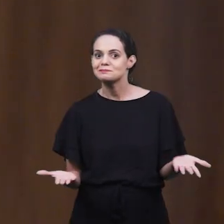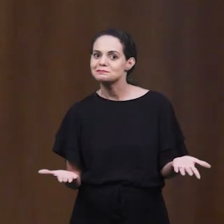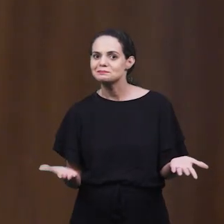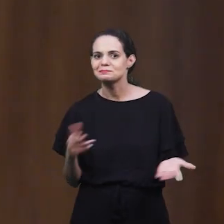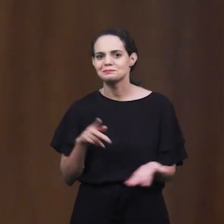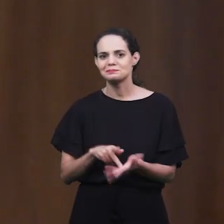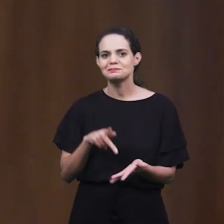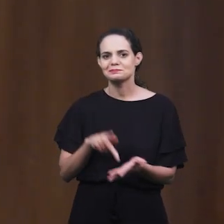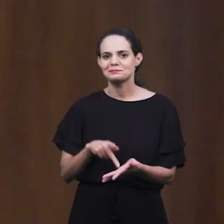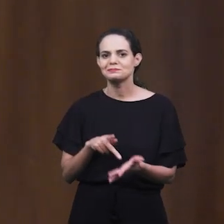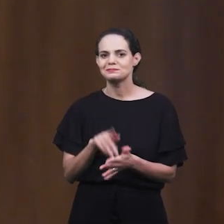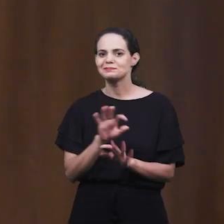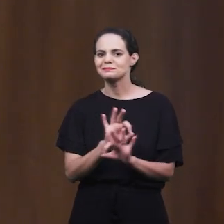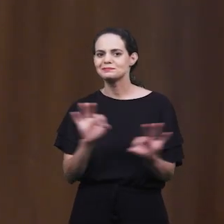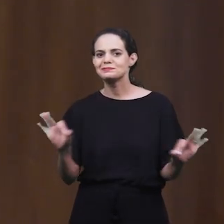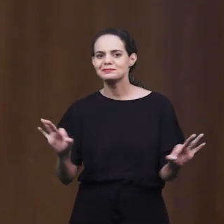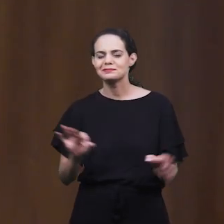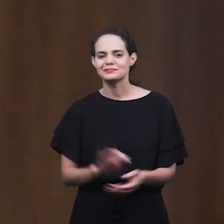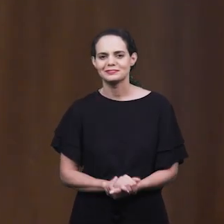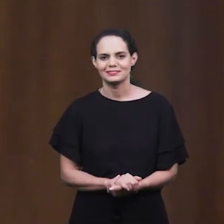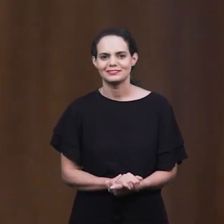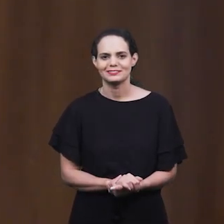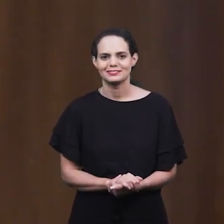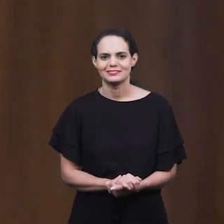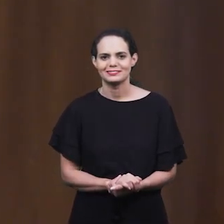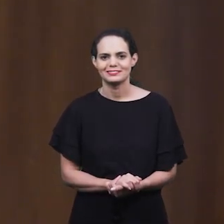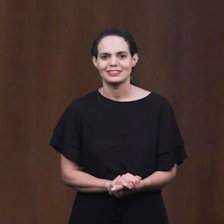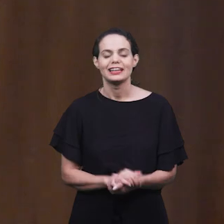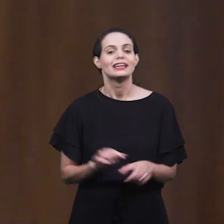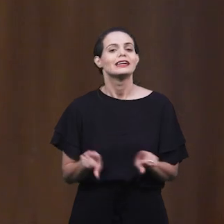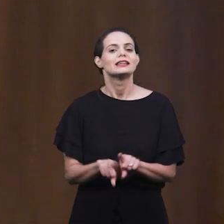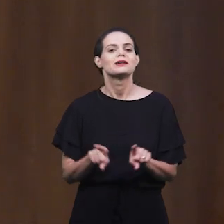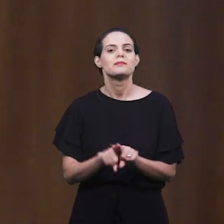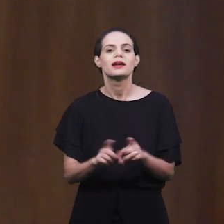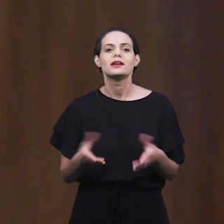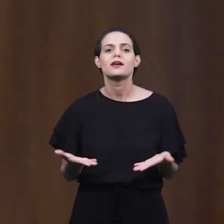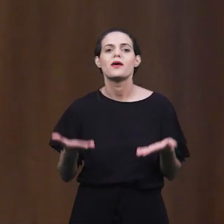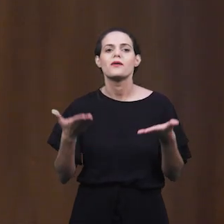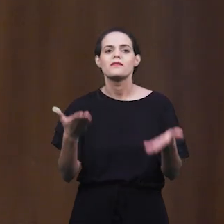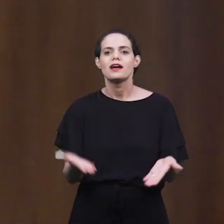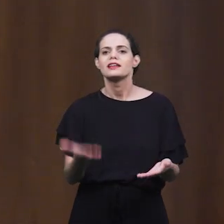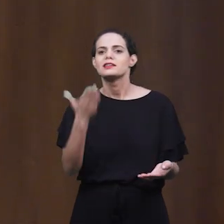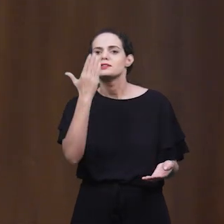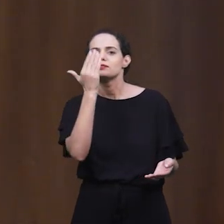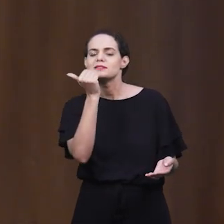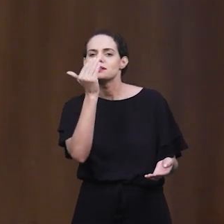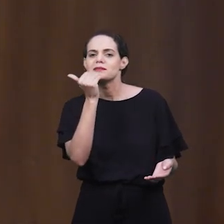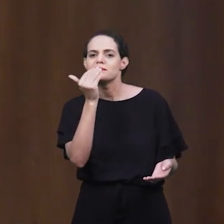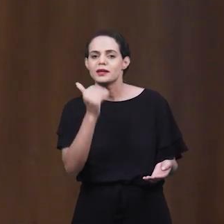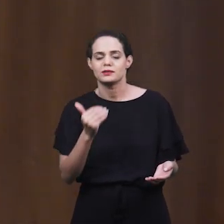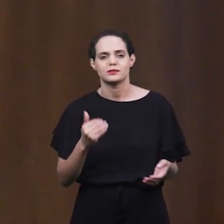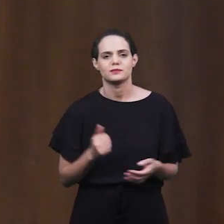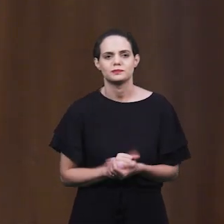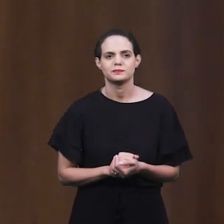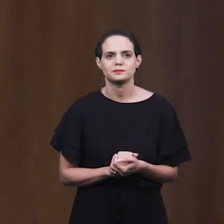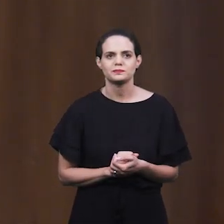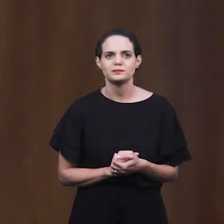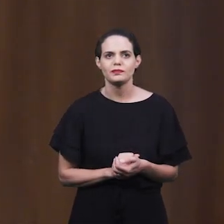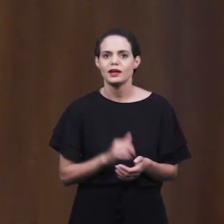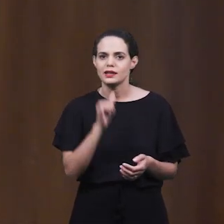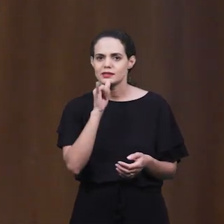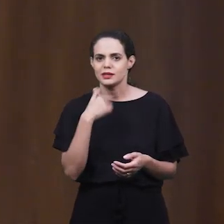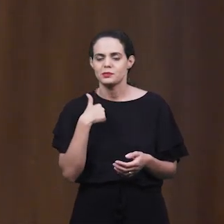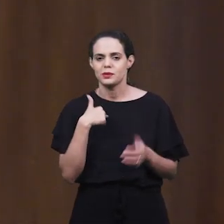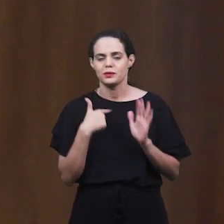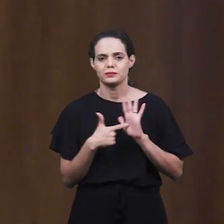muito bom. E a respeito de oferta dos alimentos? Eu apresentei, por exemplo, um melão, ou outra fruta e